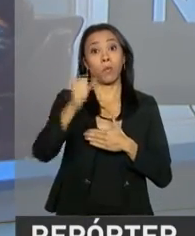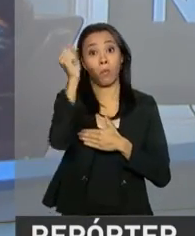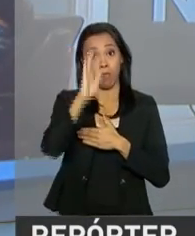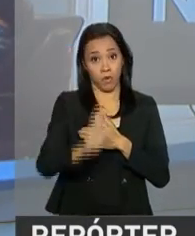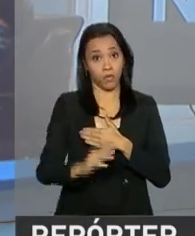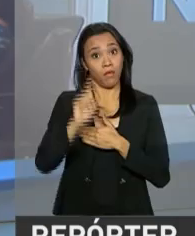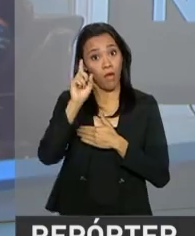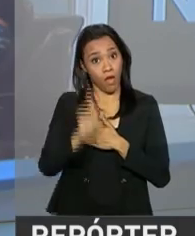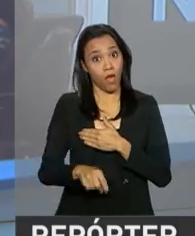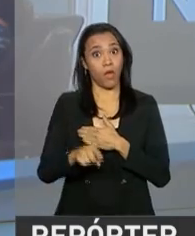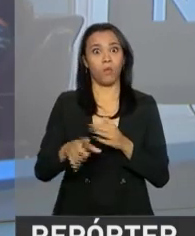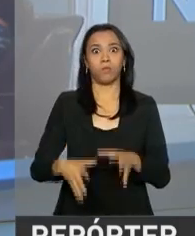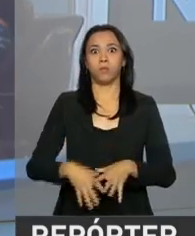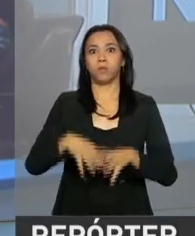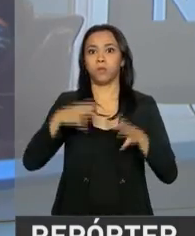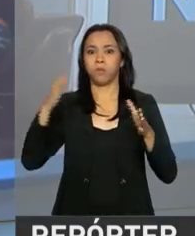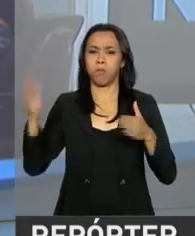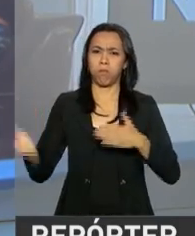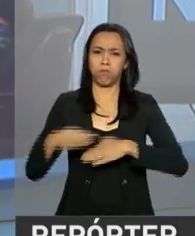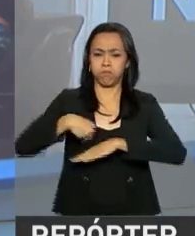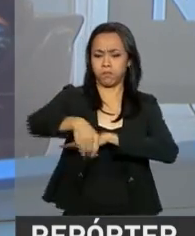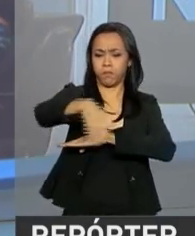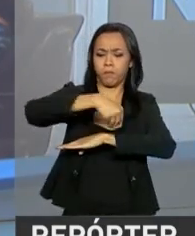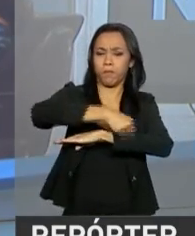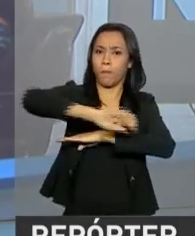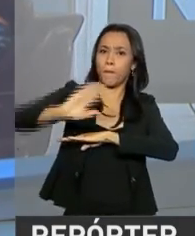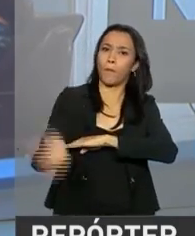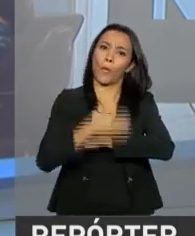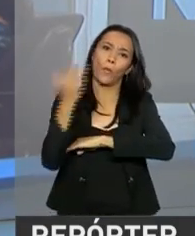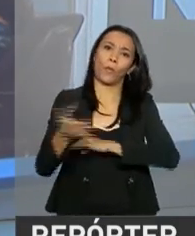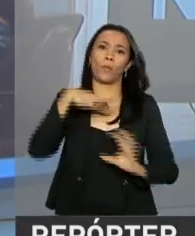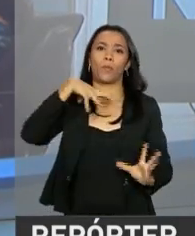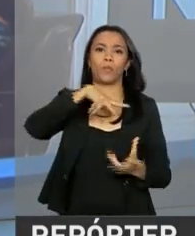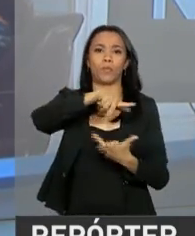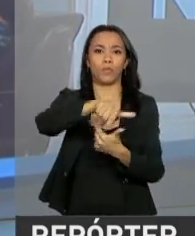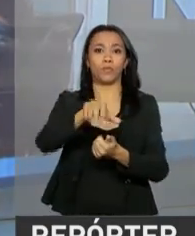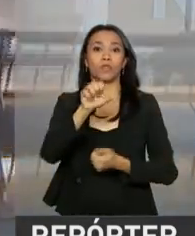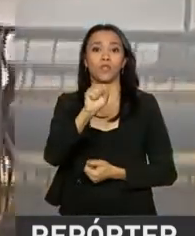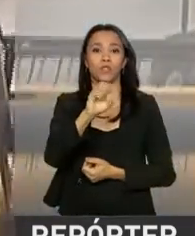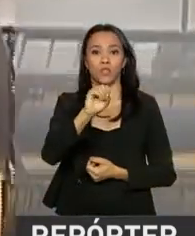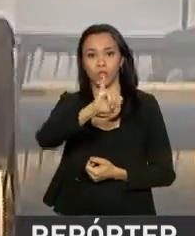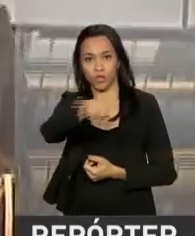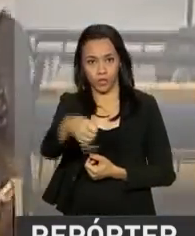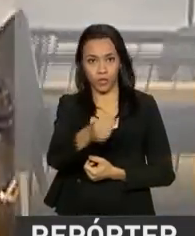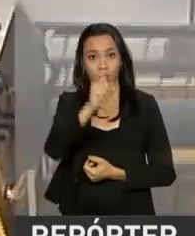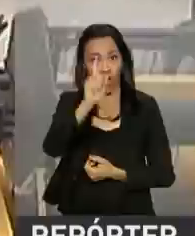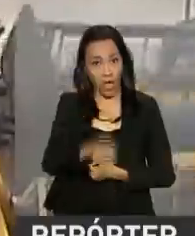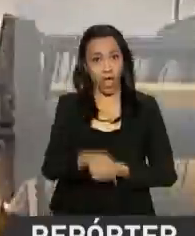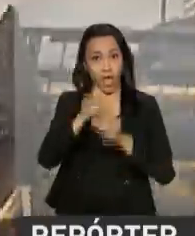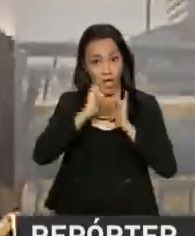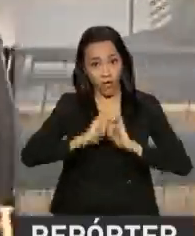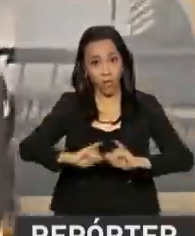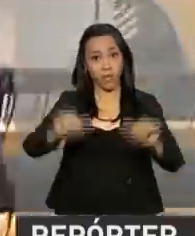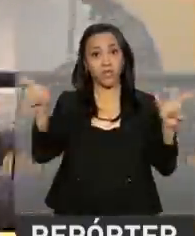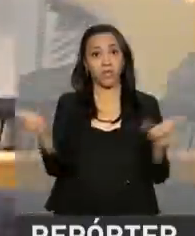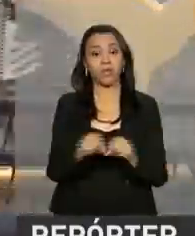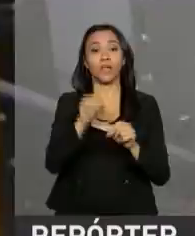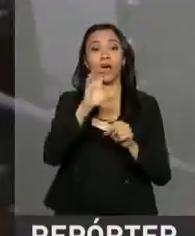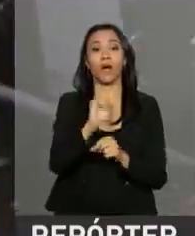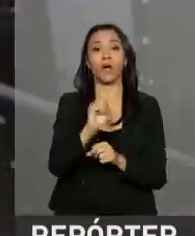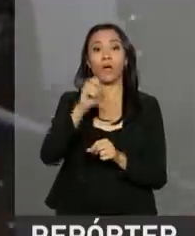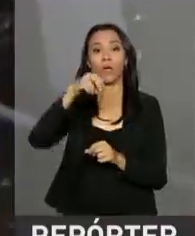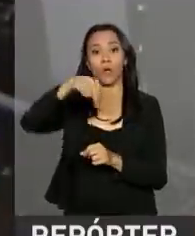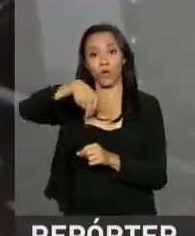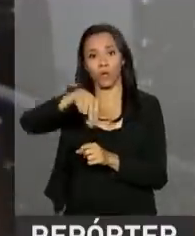o maior produtor de soja do mundo a previsão é da organização das nações unidas para a agricultura e alimentação